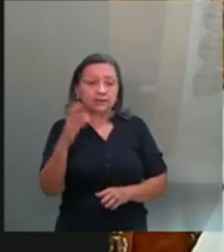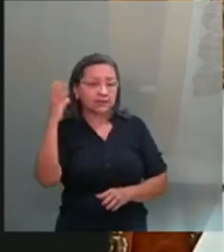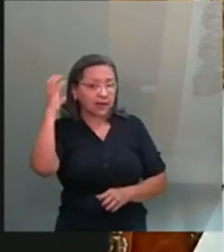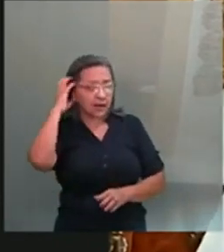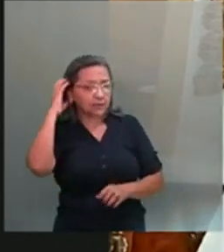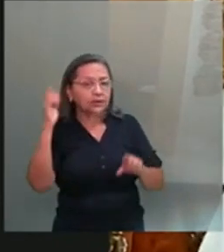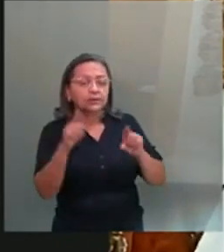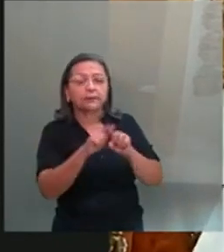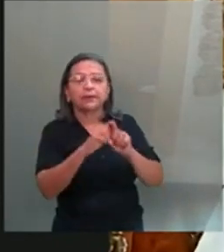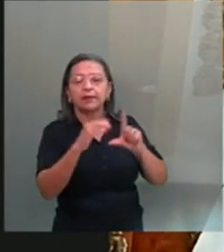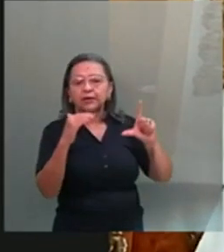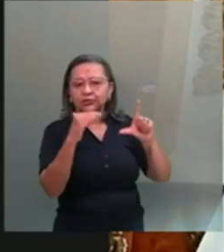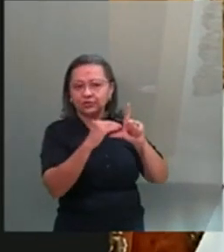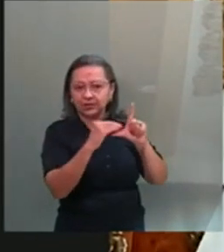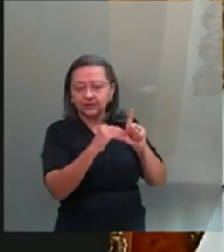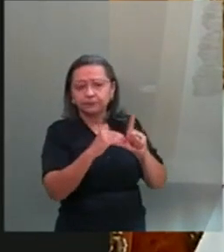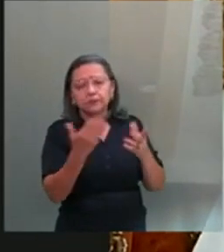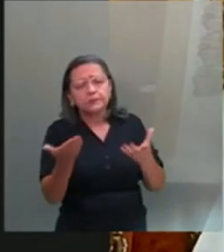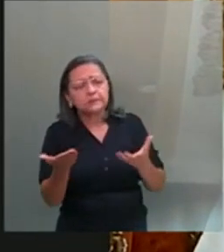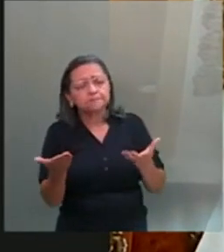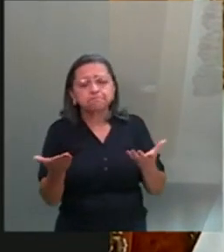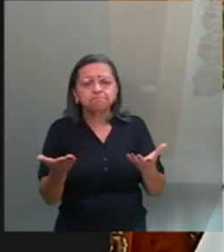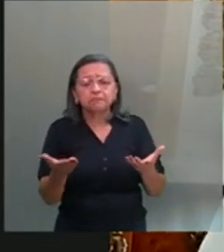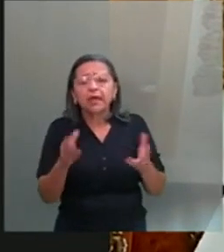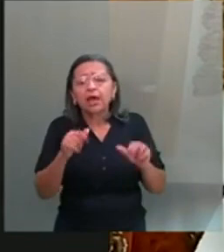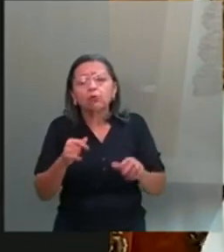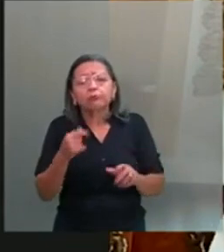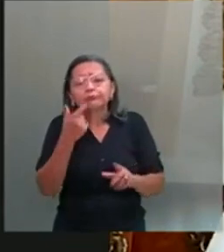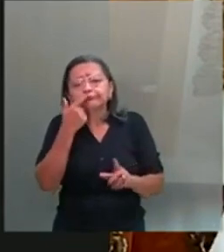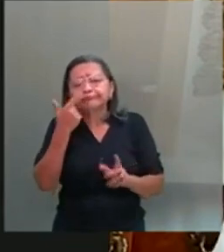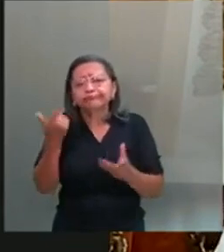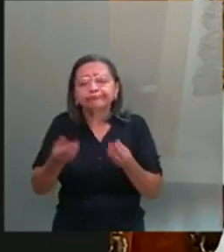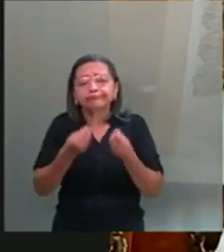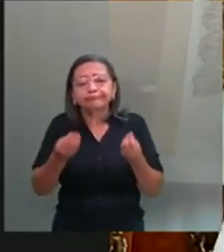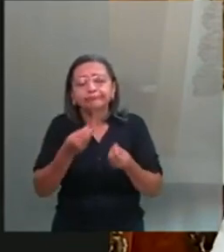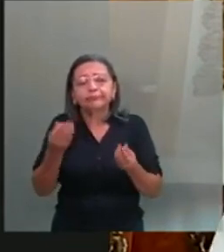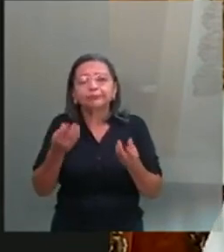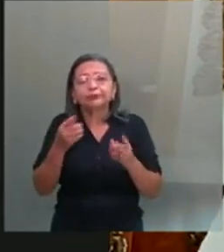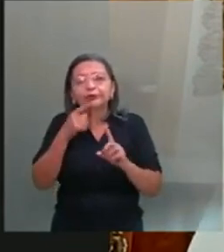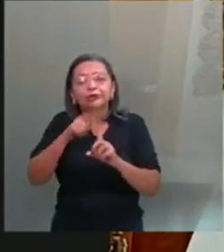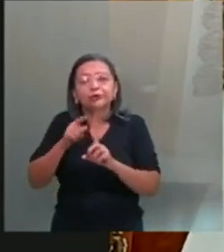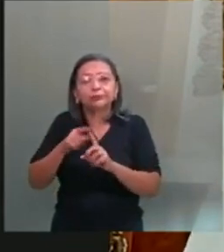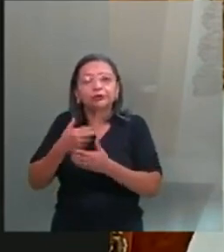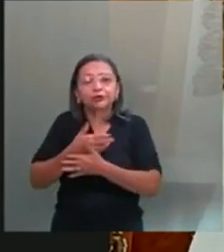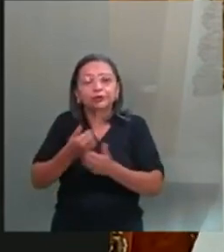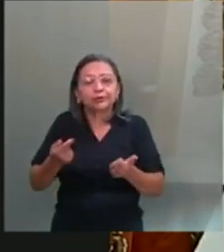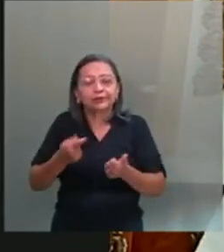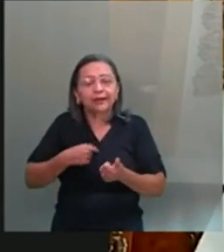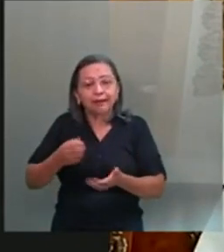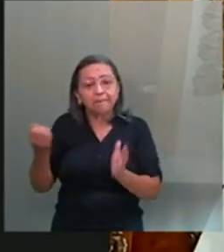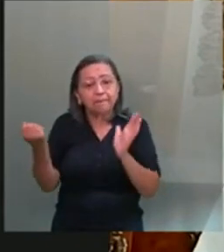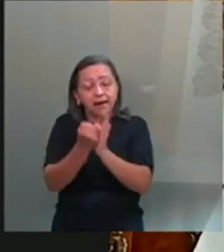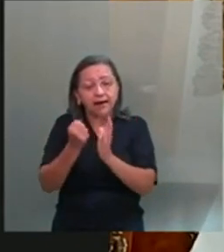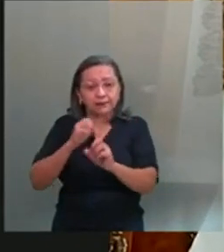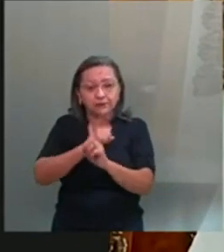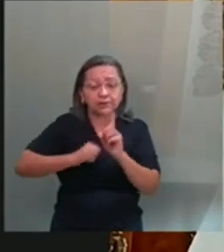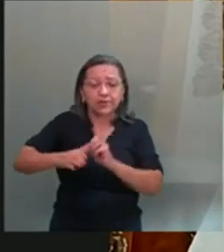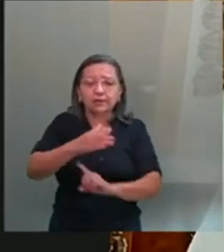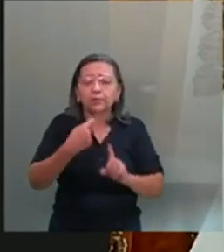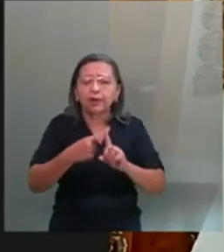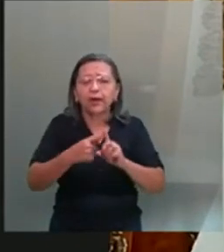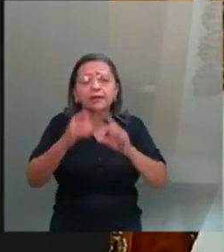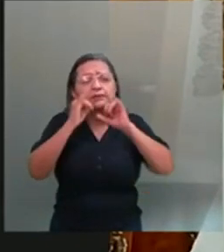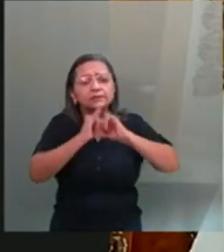da Agência Senado. Que queira ou não queira, é uma espécie de caixa de ressonância da sociedade. As